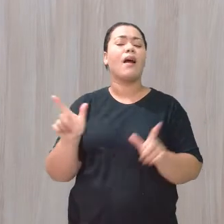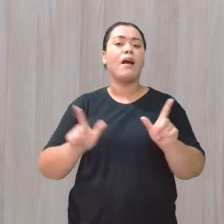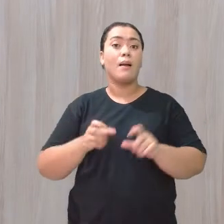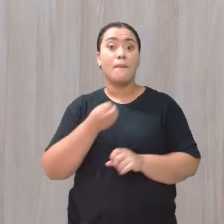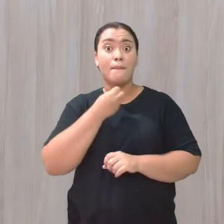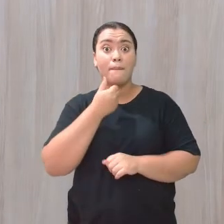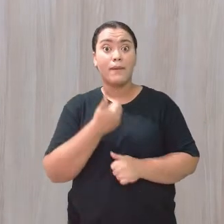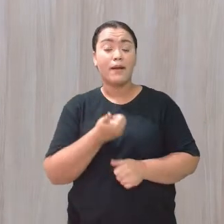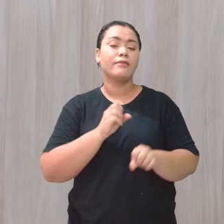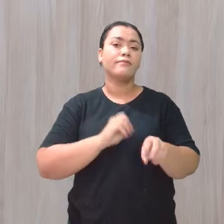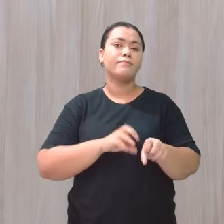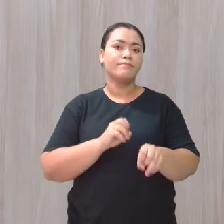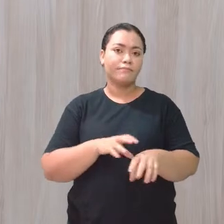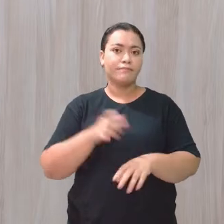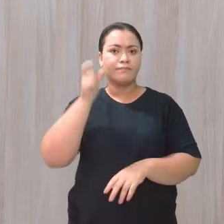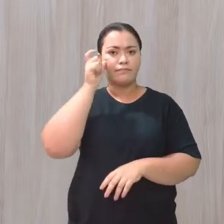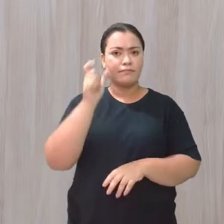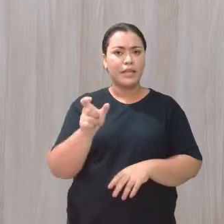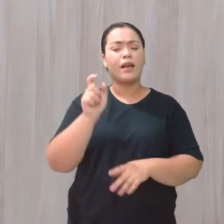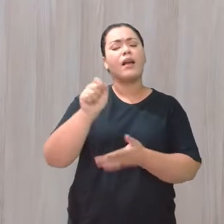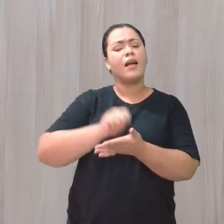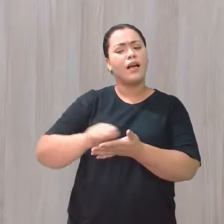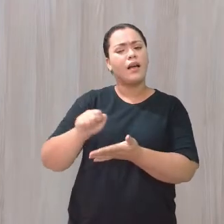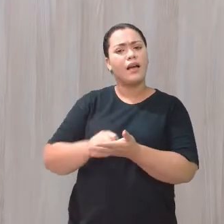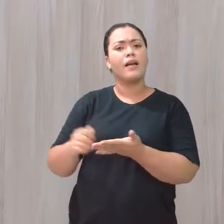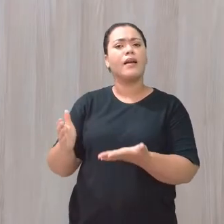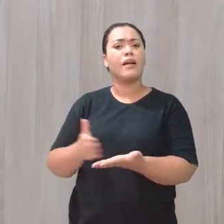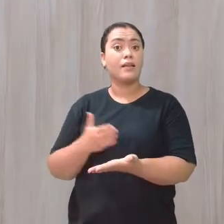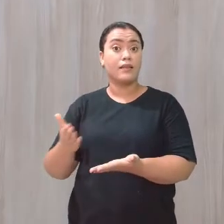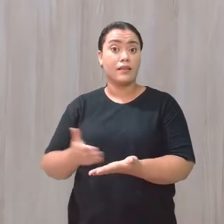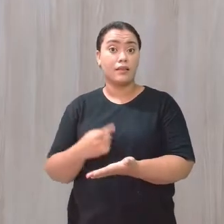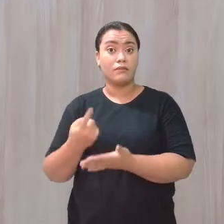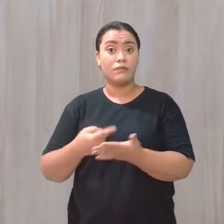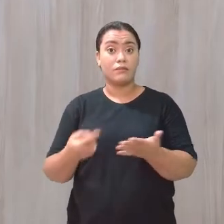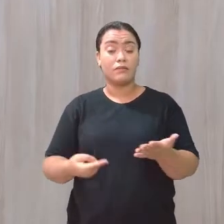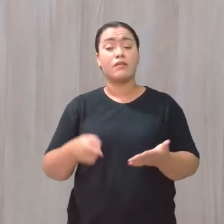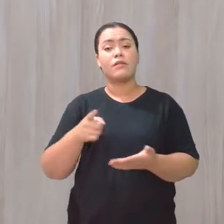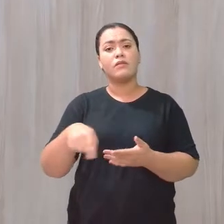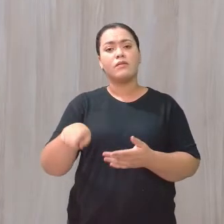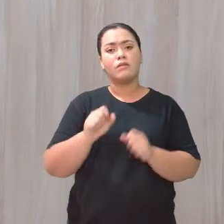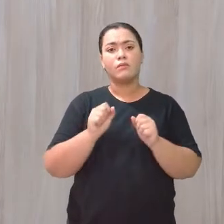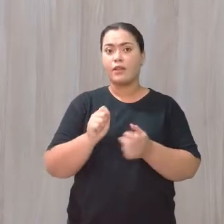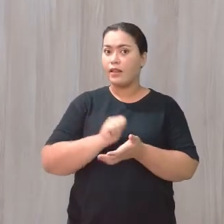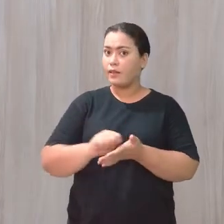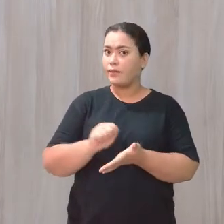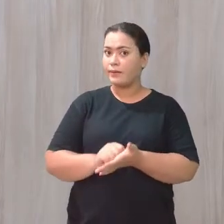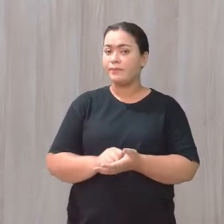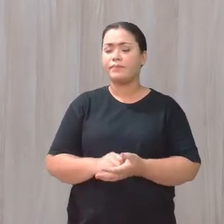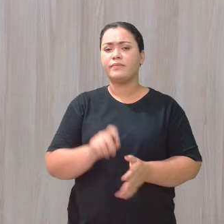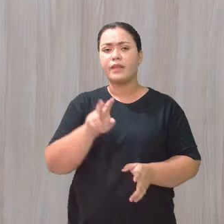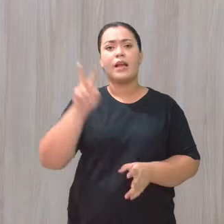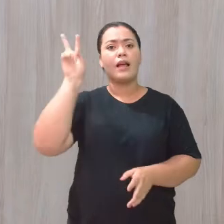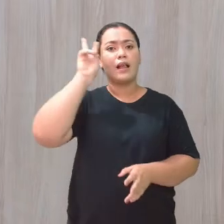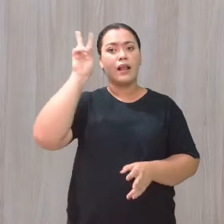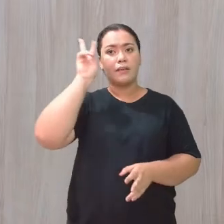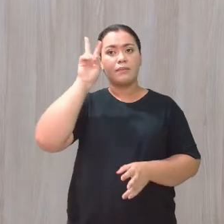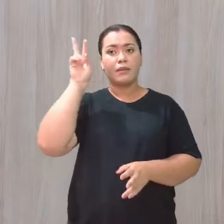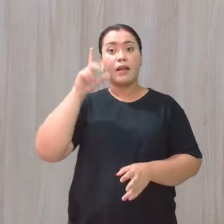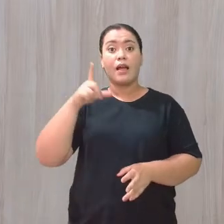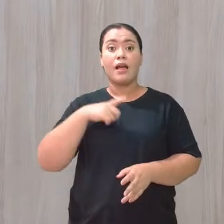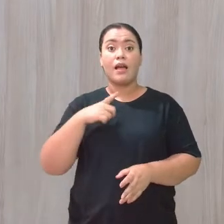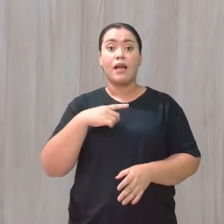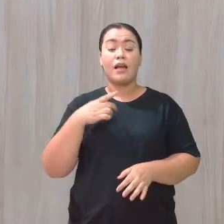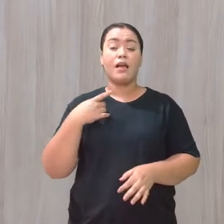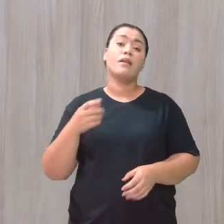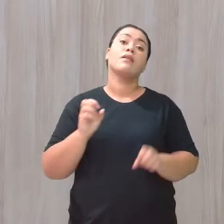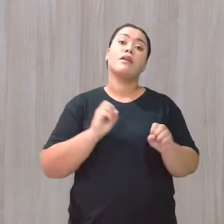Então fiquem atentos, peguem lápis, caderno, para que vocês possam anotar. Então lembrando a vocês que as nossas